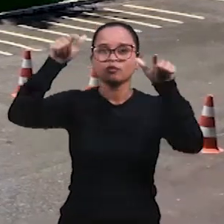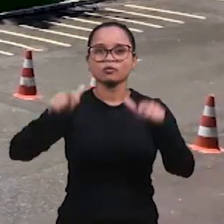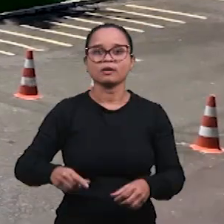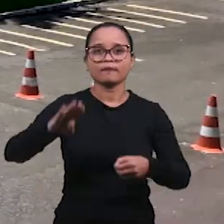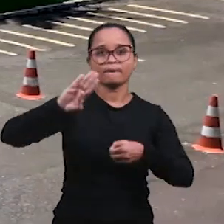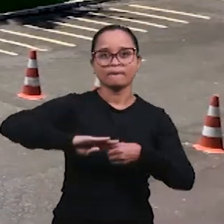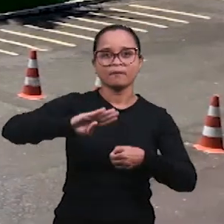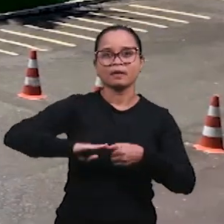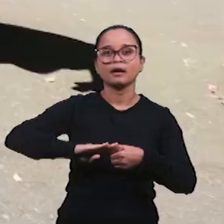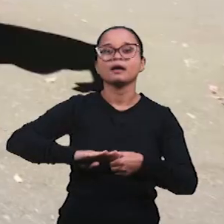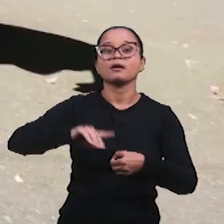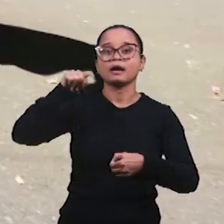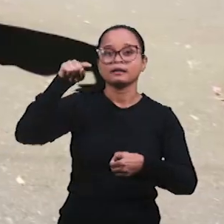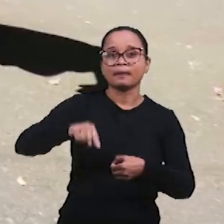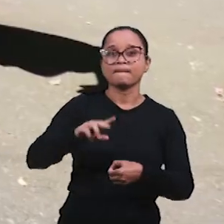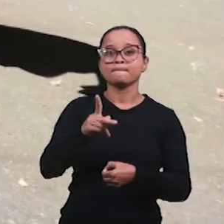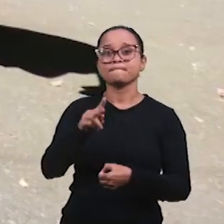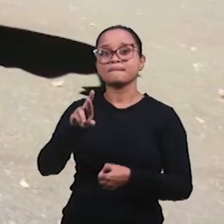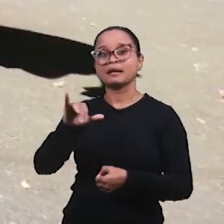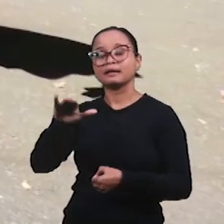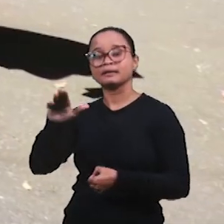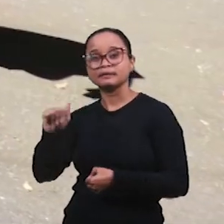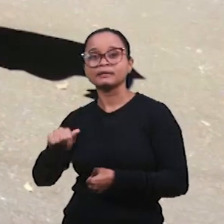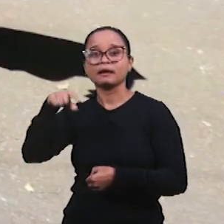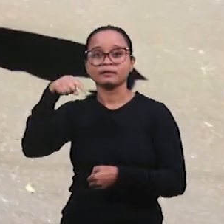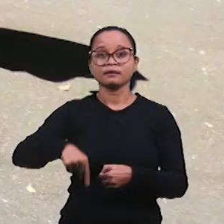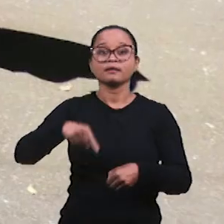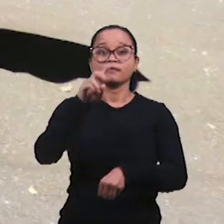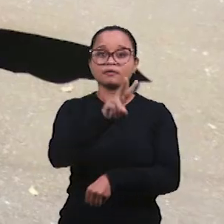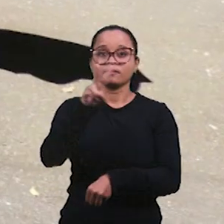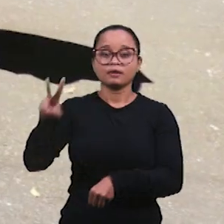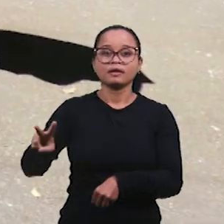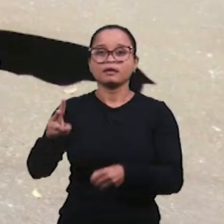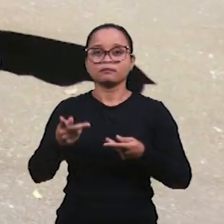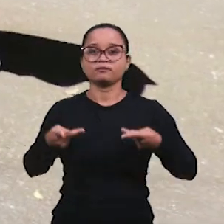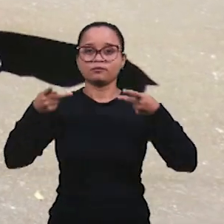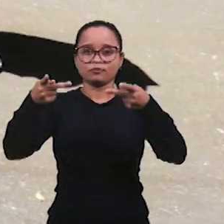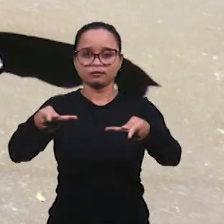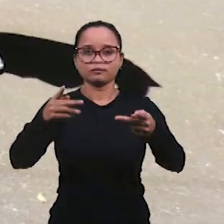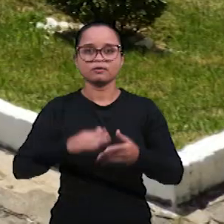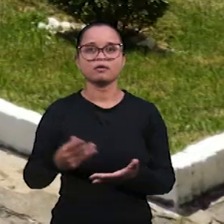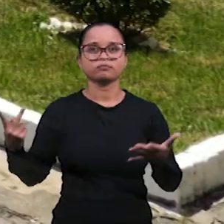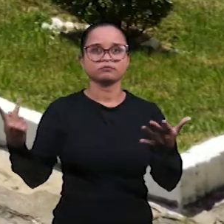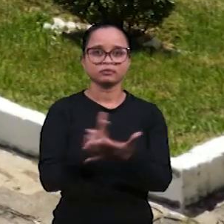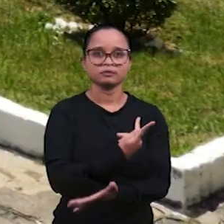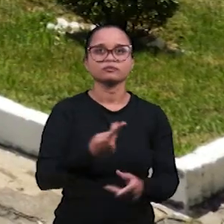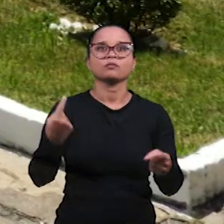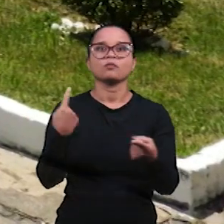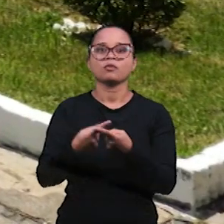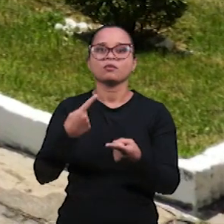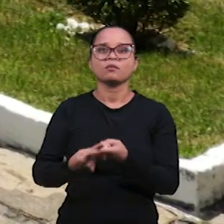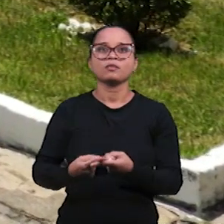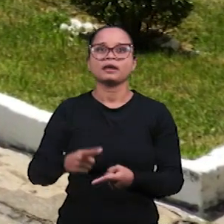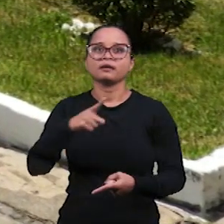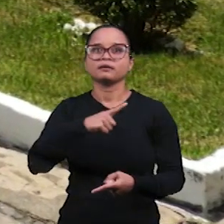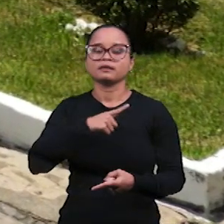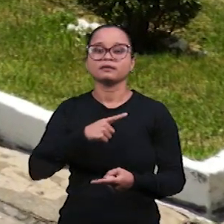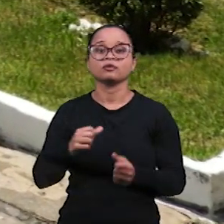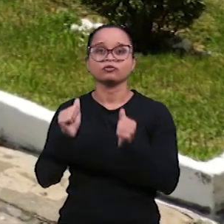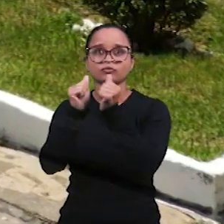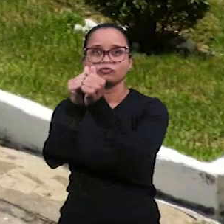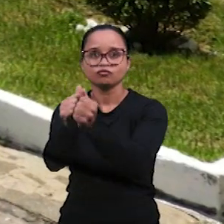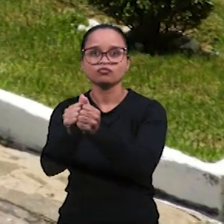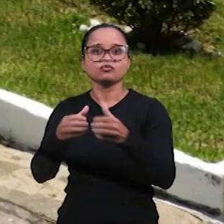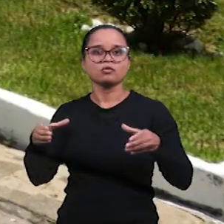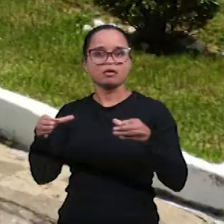na cidade de Vila Velha. A visita aconteceu em atendimento a um convite, feita pelo comandante Márcio Stallone ao presidente